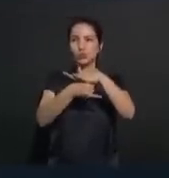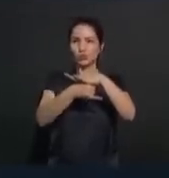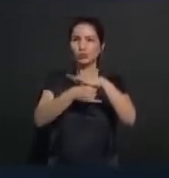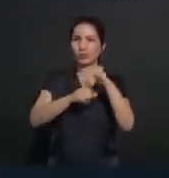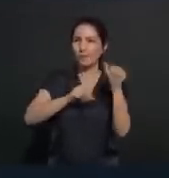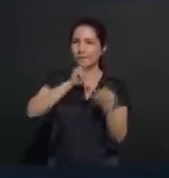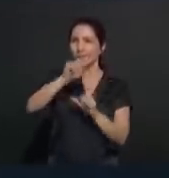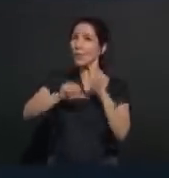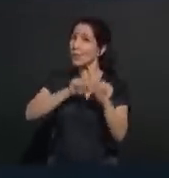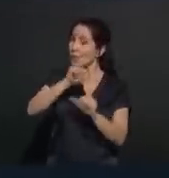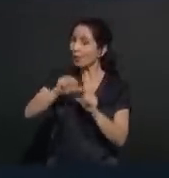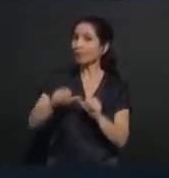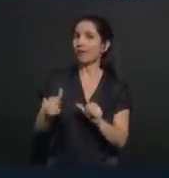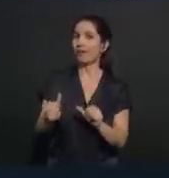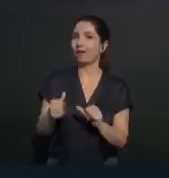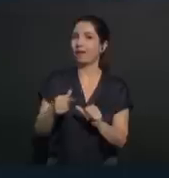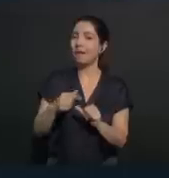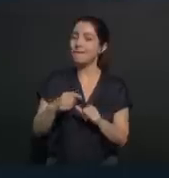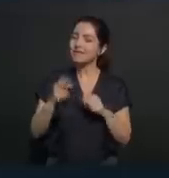fiel. Seja fiel.